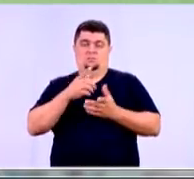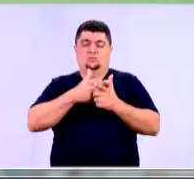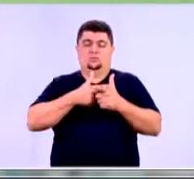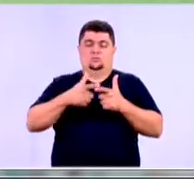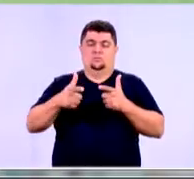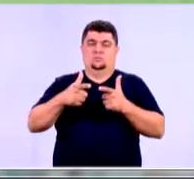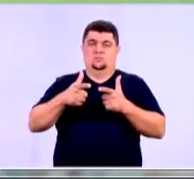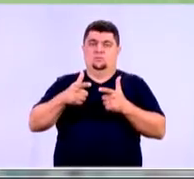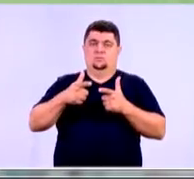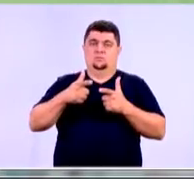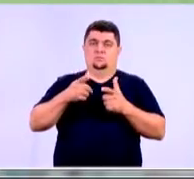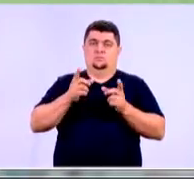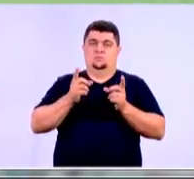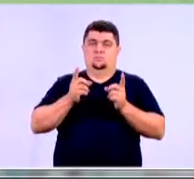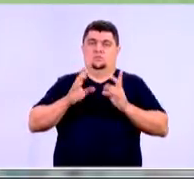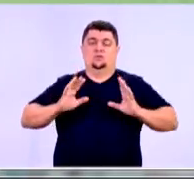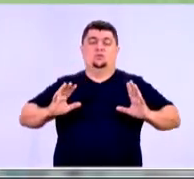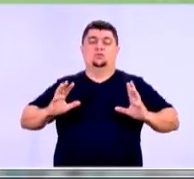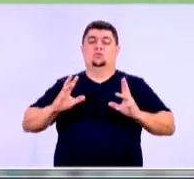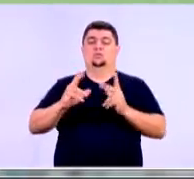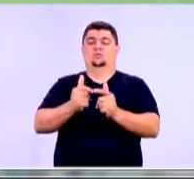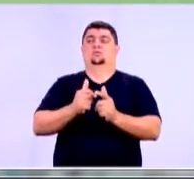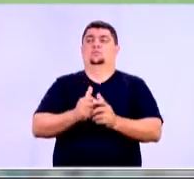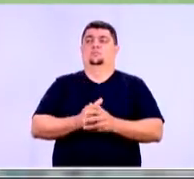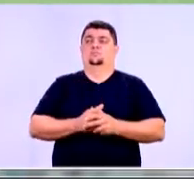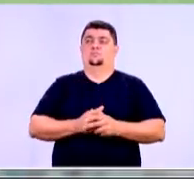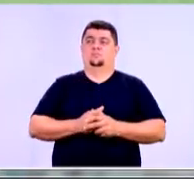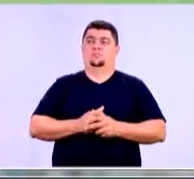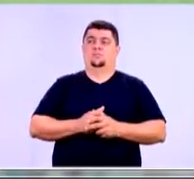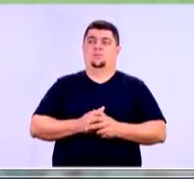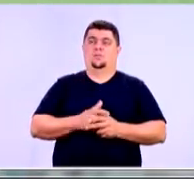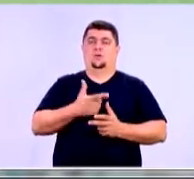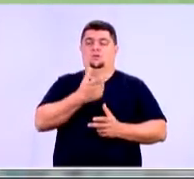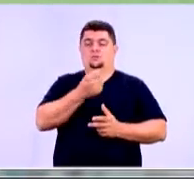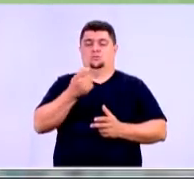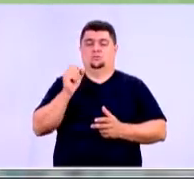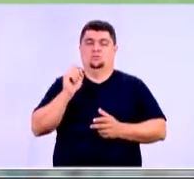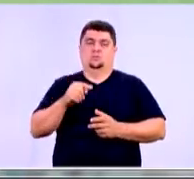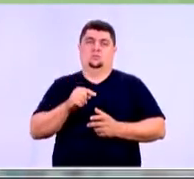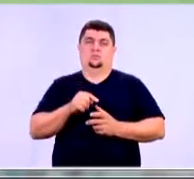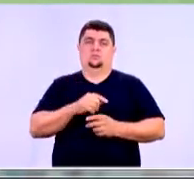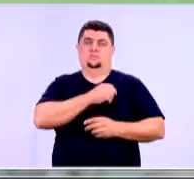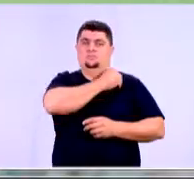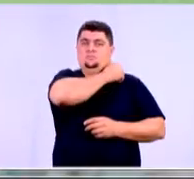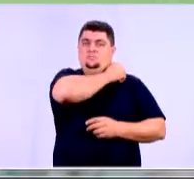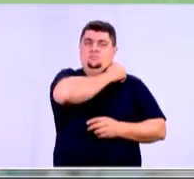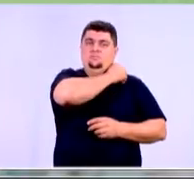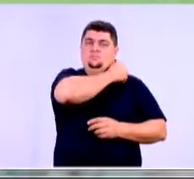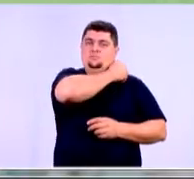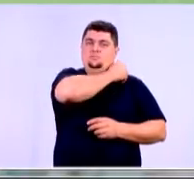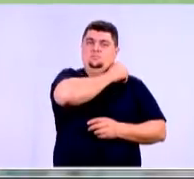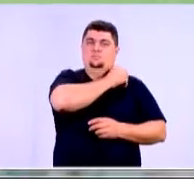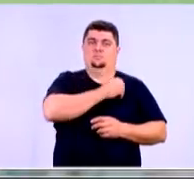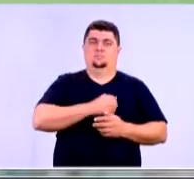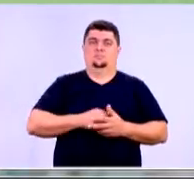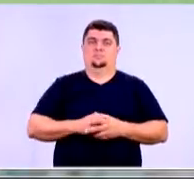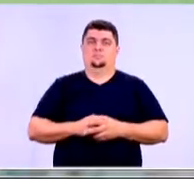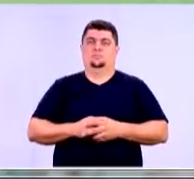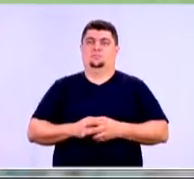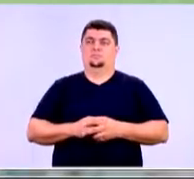dividido pelas vendas totais, que são os R$200.000,